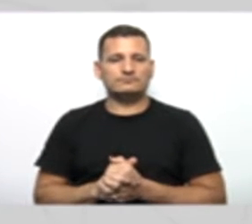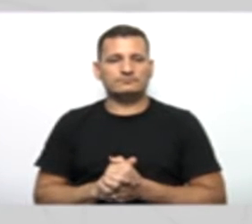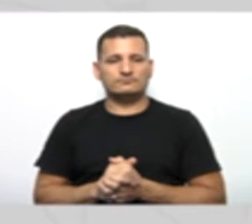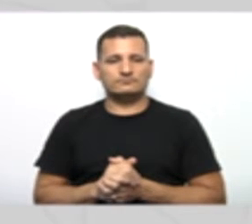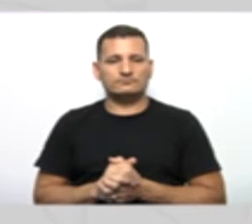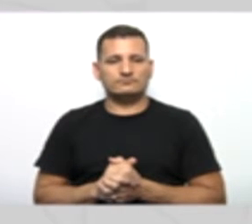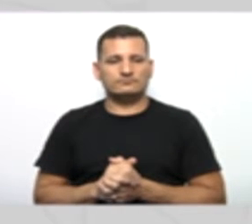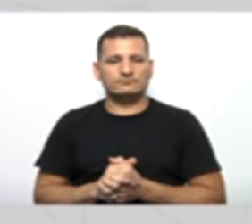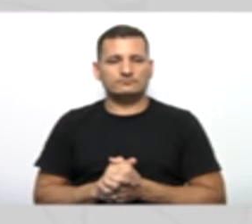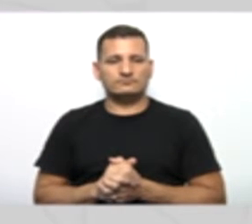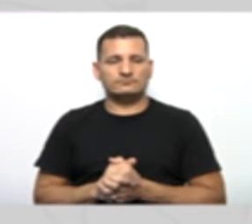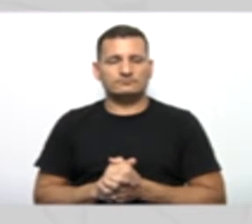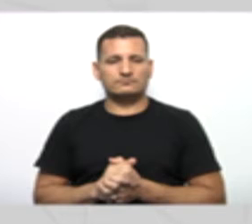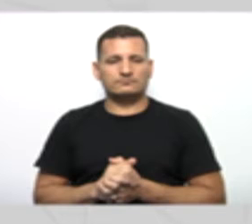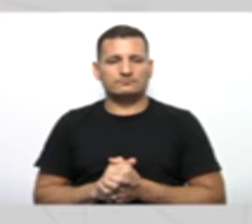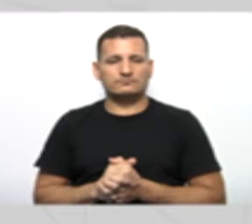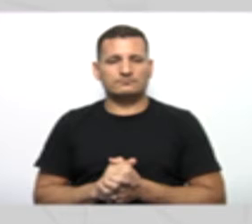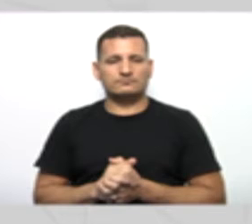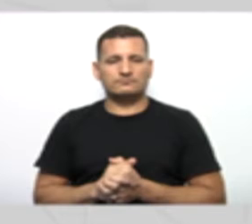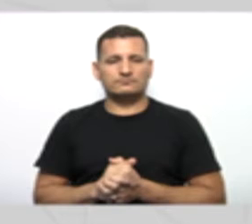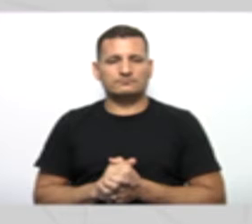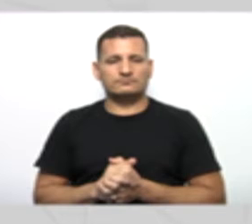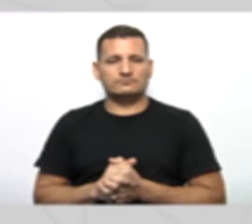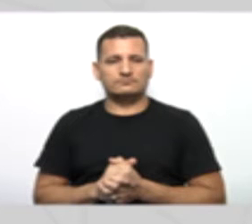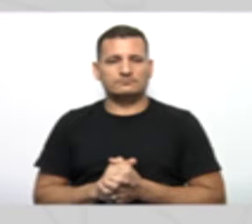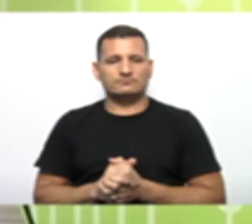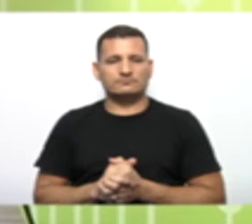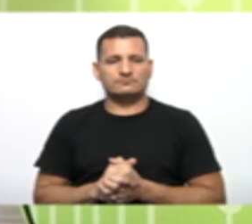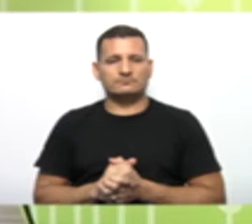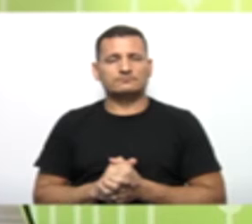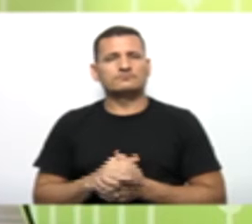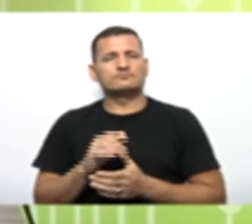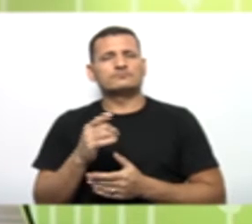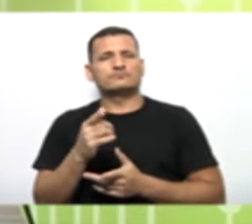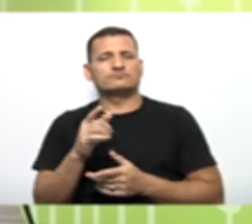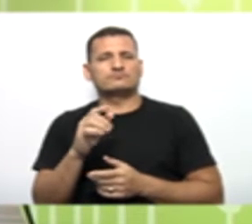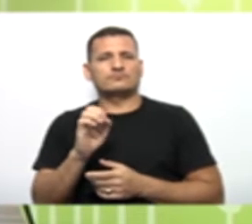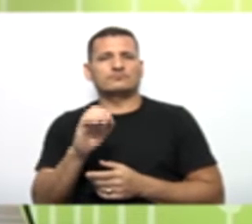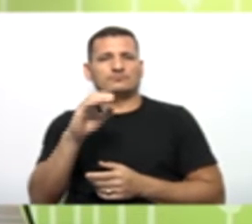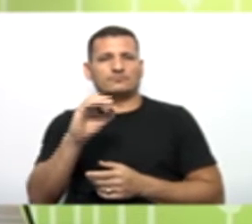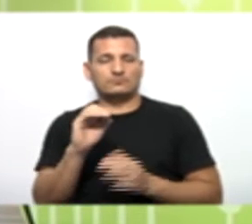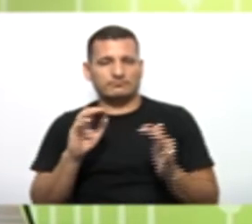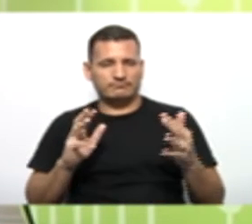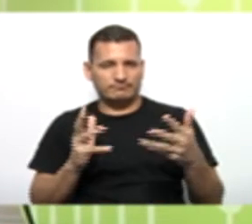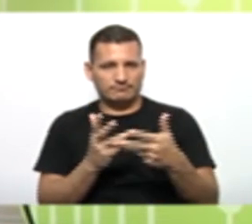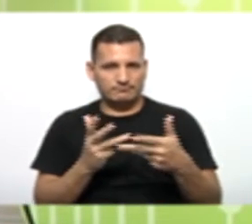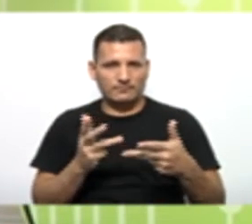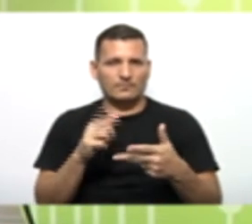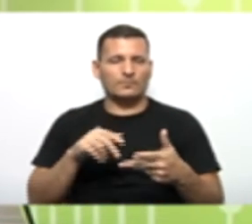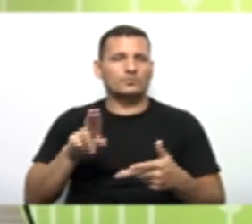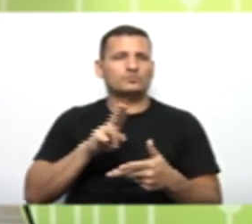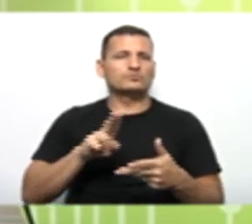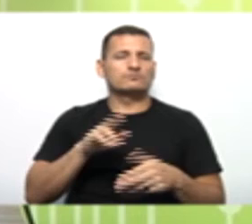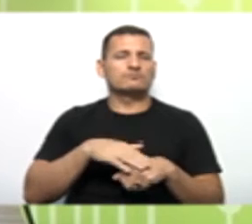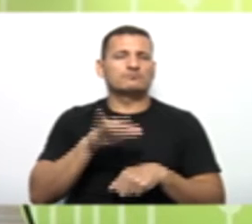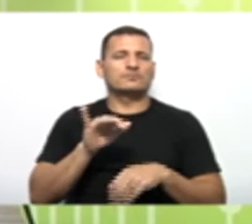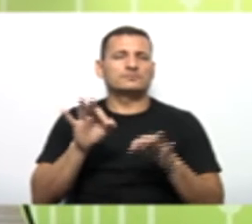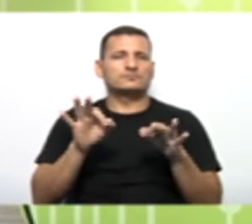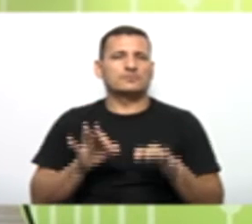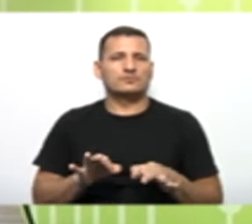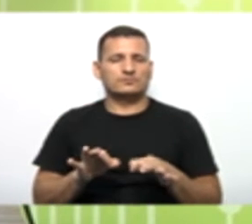Ecoeficiência é o uso melhor, uso mais adequado, uso racional